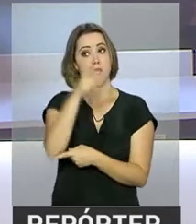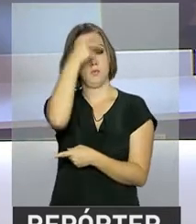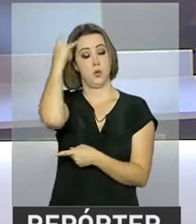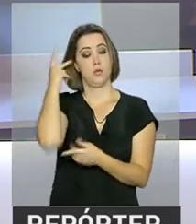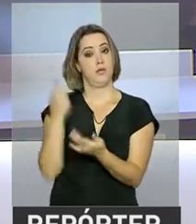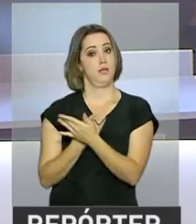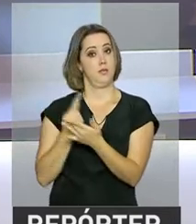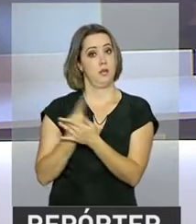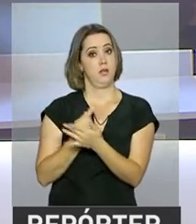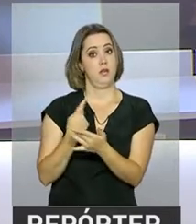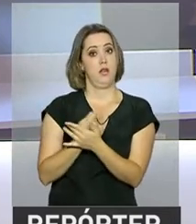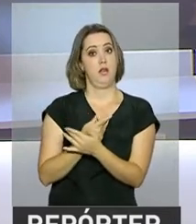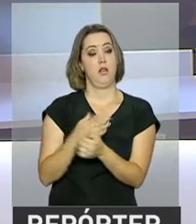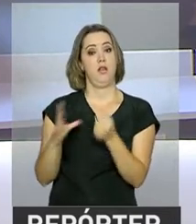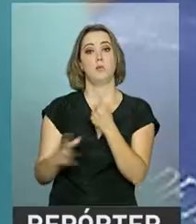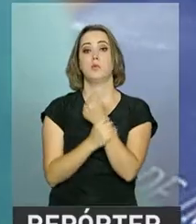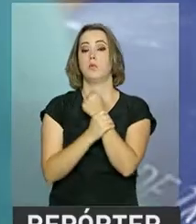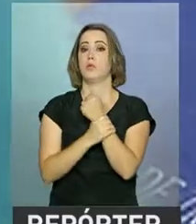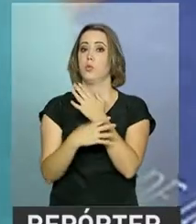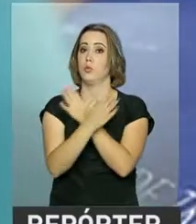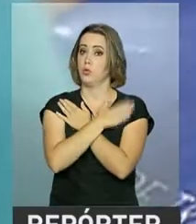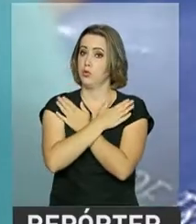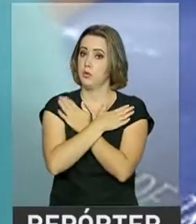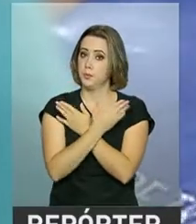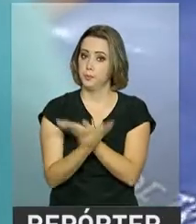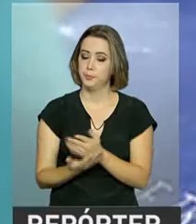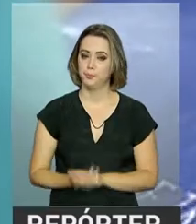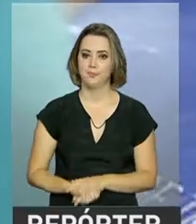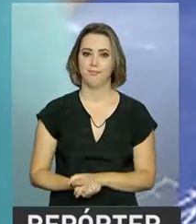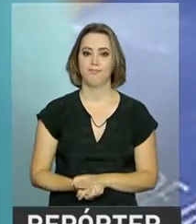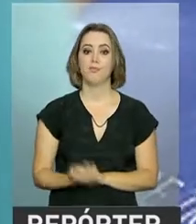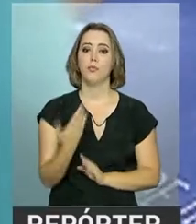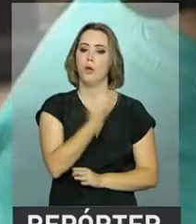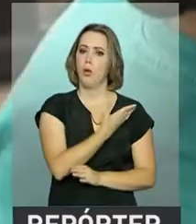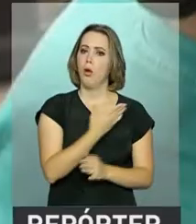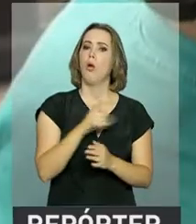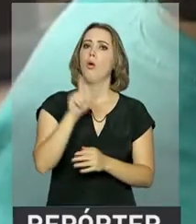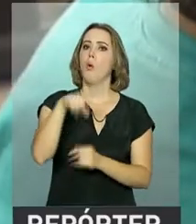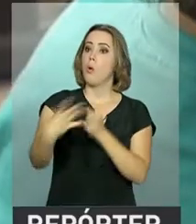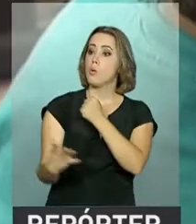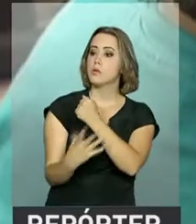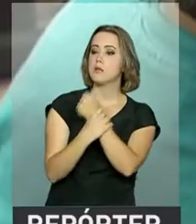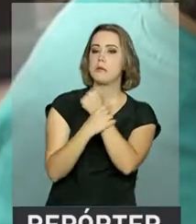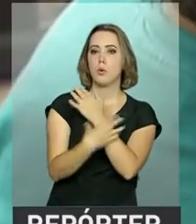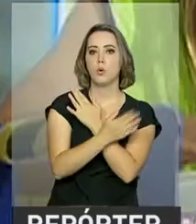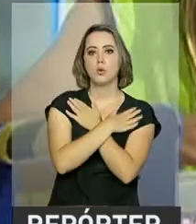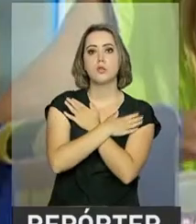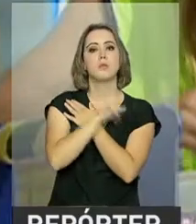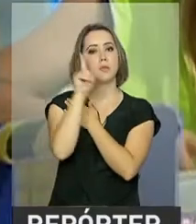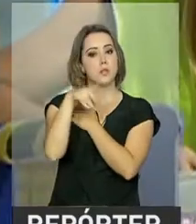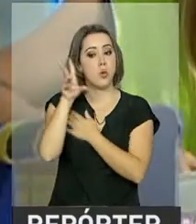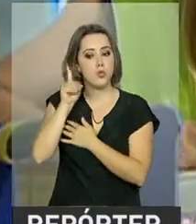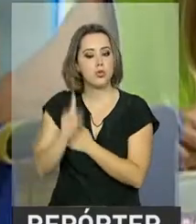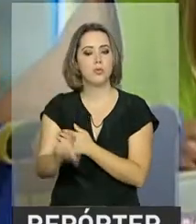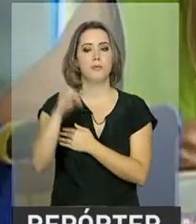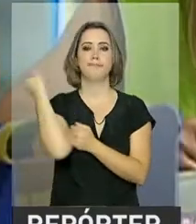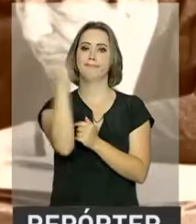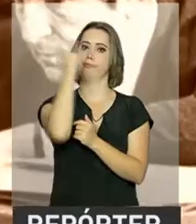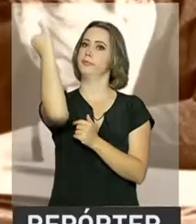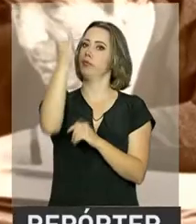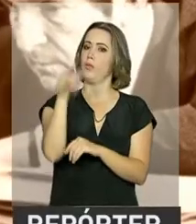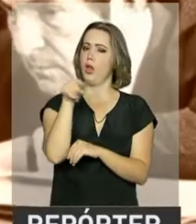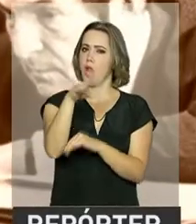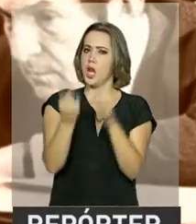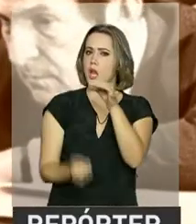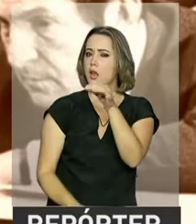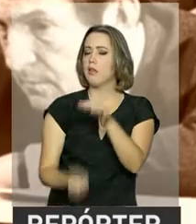Vamos ver na reportagem. O seguro-desemprego é um dos mais importantes direitos do trabalhador brasileiro. Ele